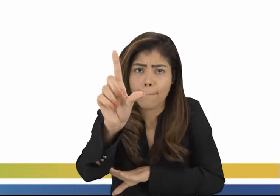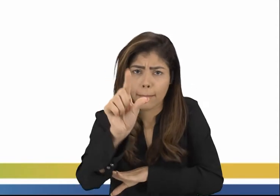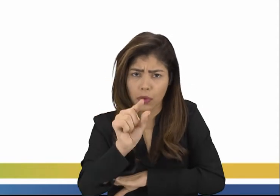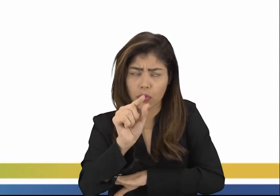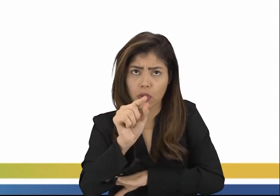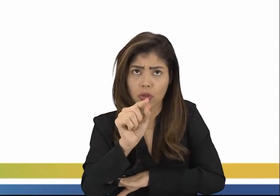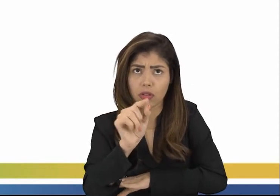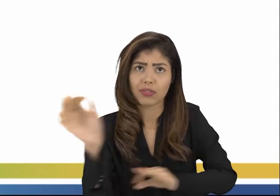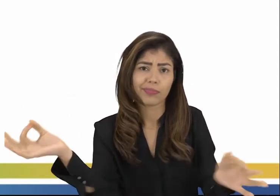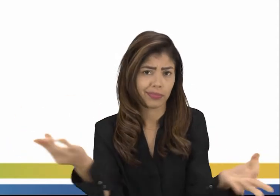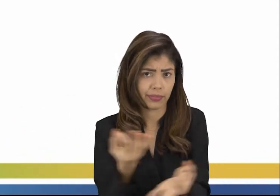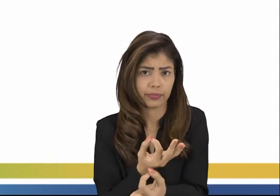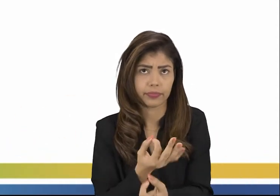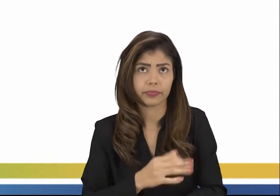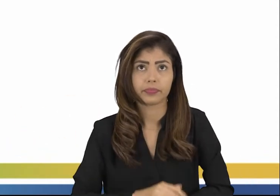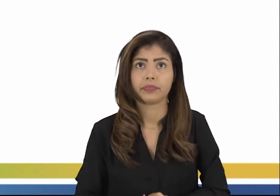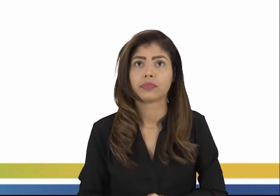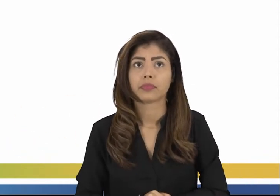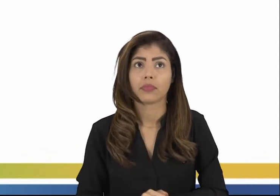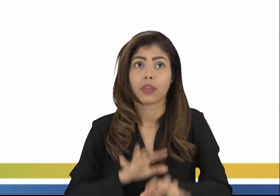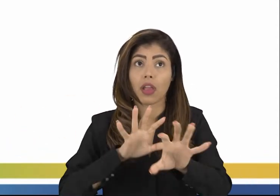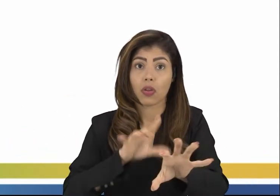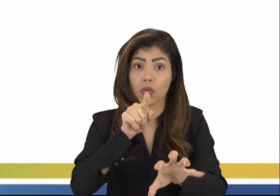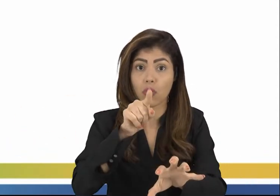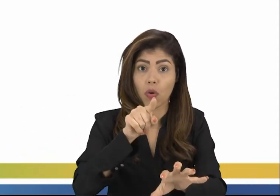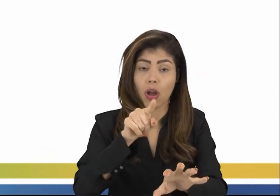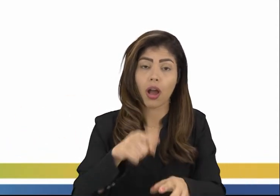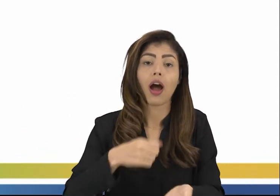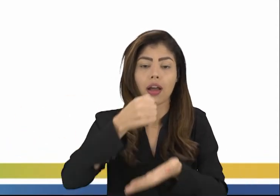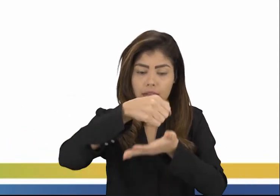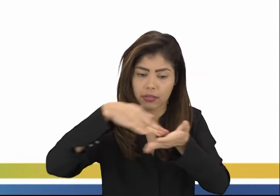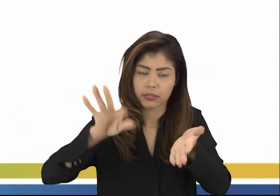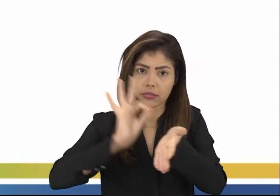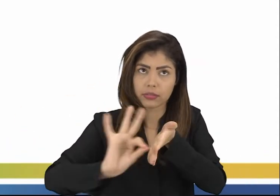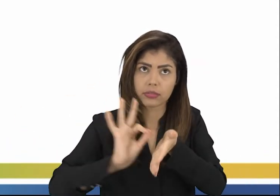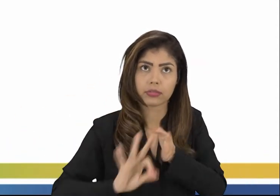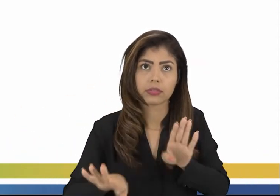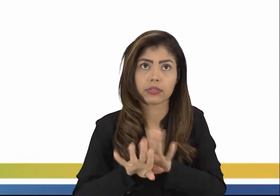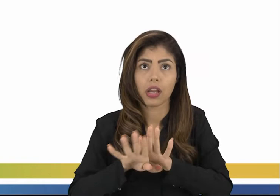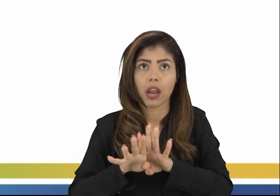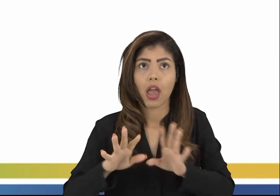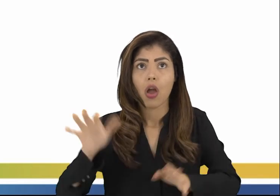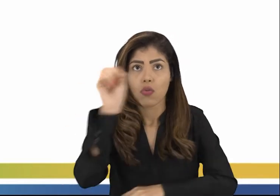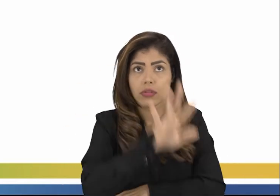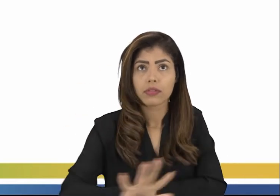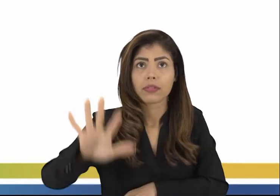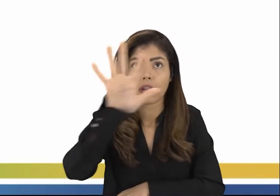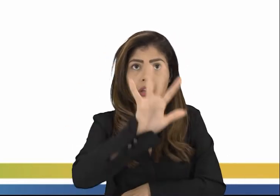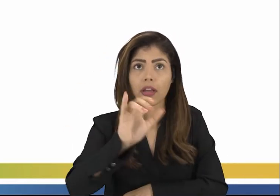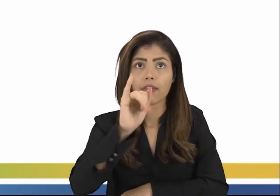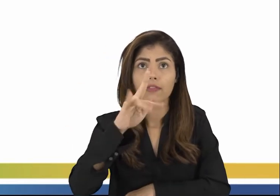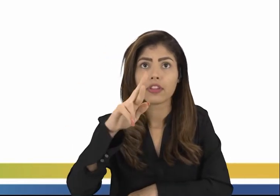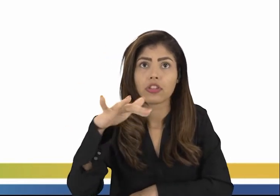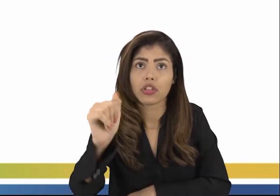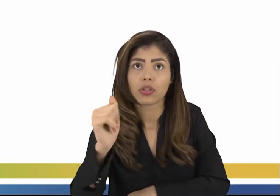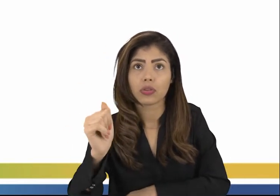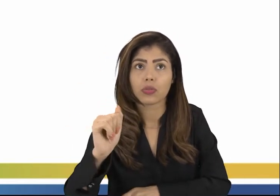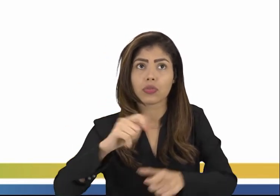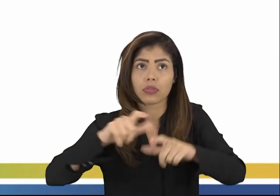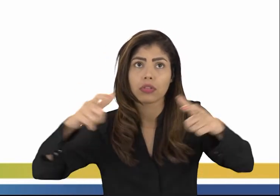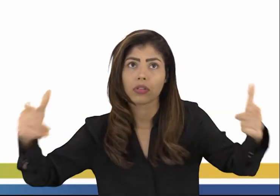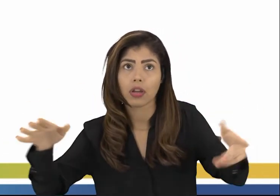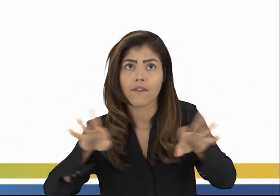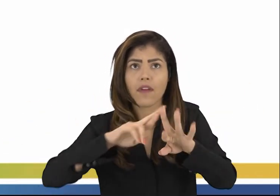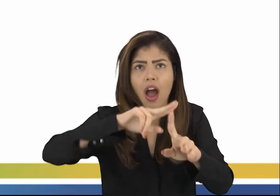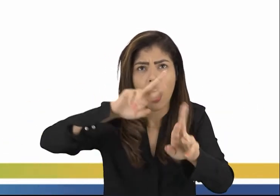de perfeição. De acordo com esse modelo, o universo seria finito espacialmente e composto de